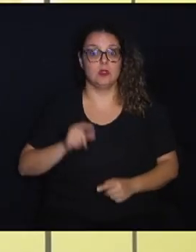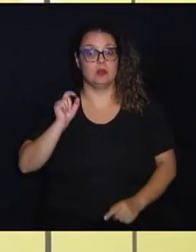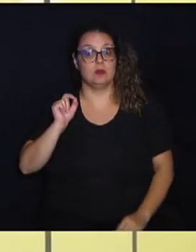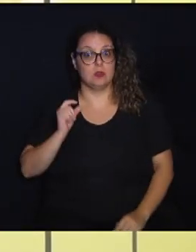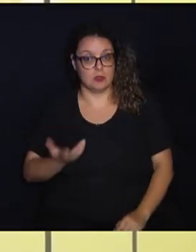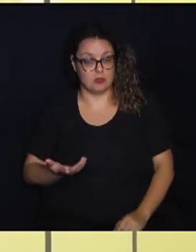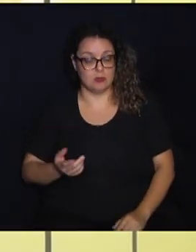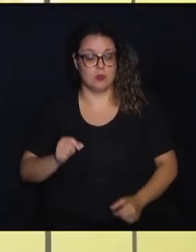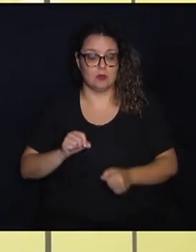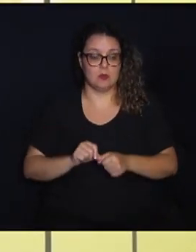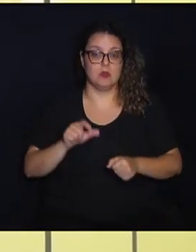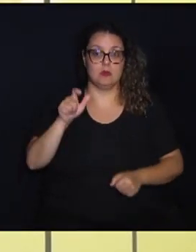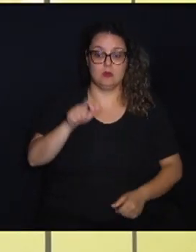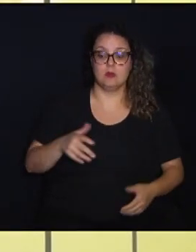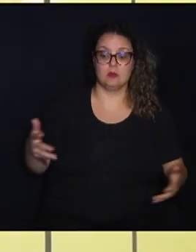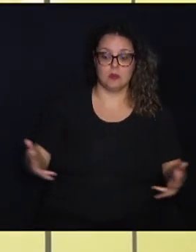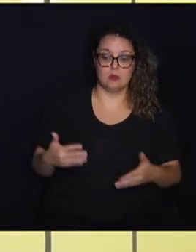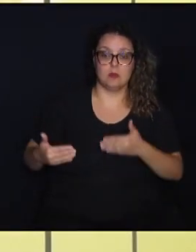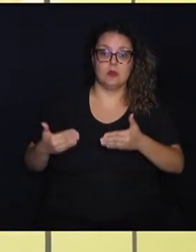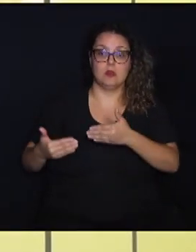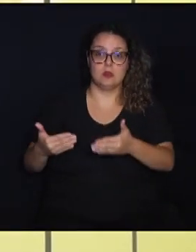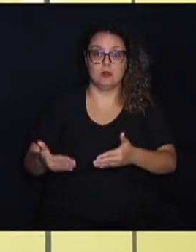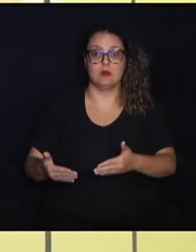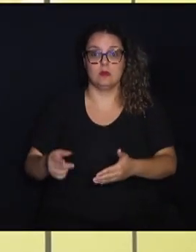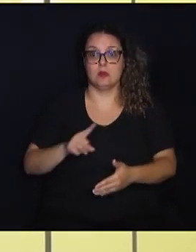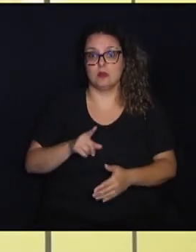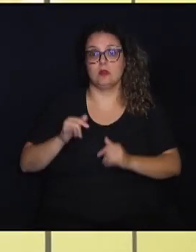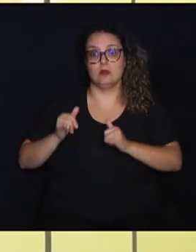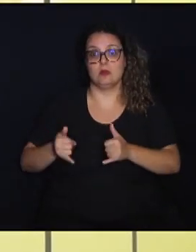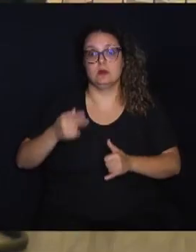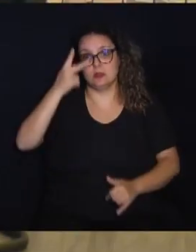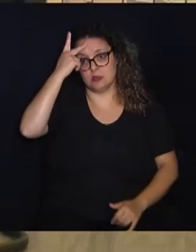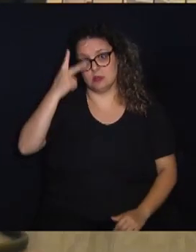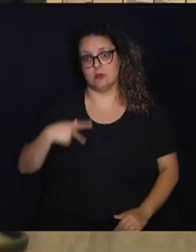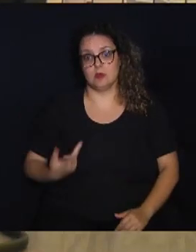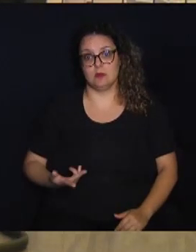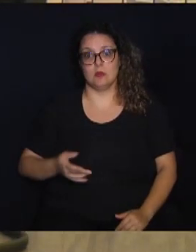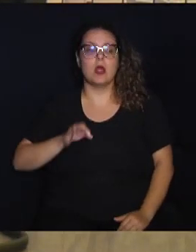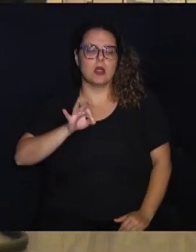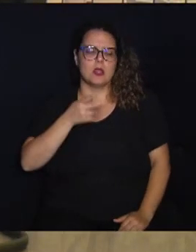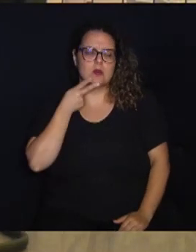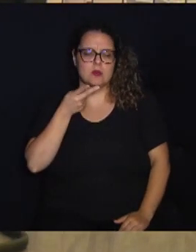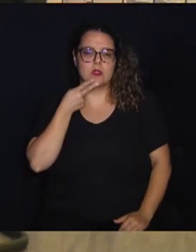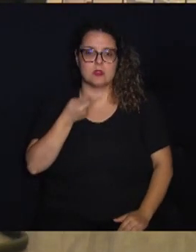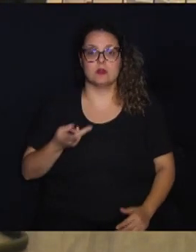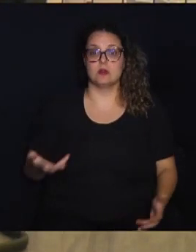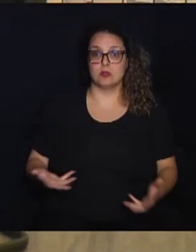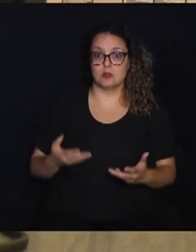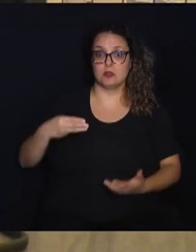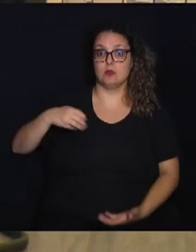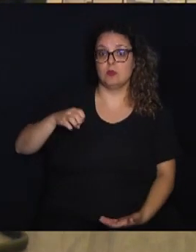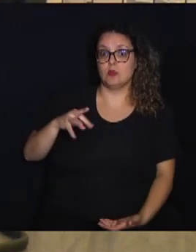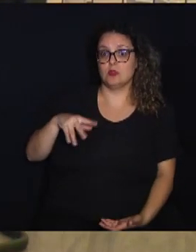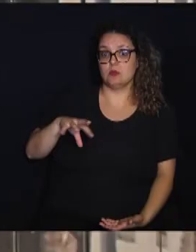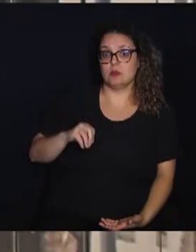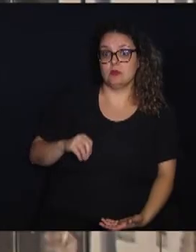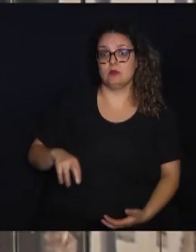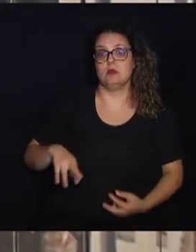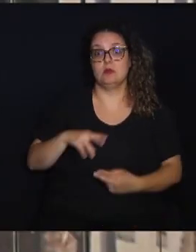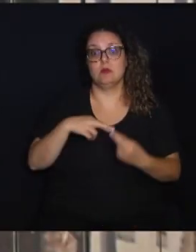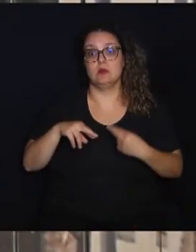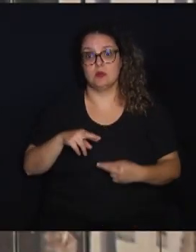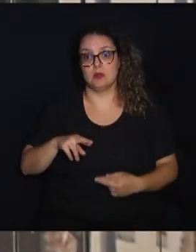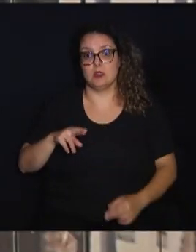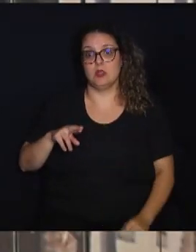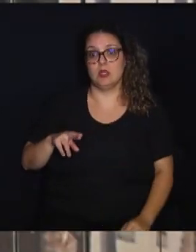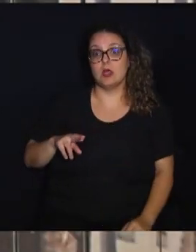fazer com que ele se mantenha no processo e não desista dele mesmo. Tá certo. A gente está falando de motivação, olha, e essa questão de resolução